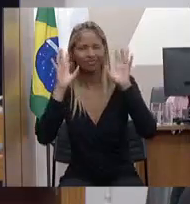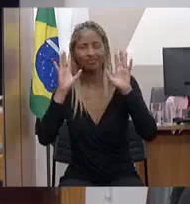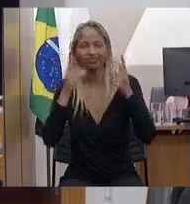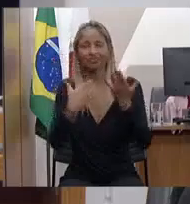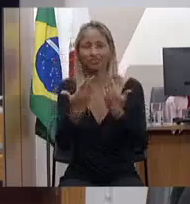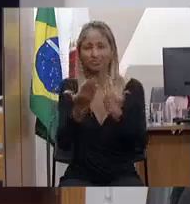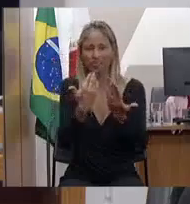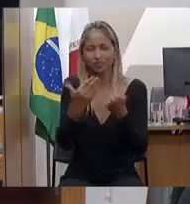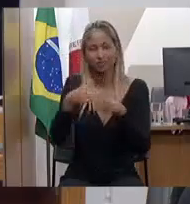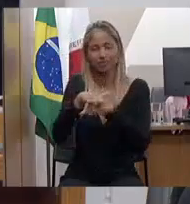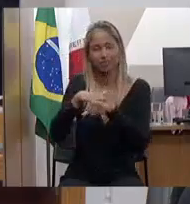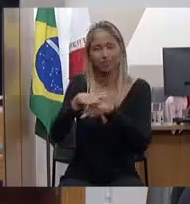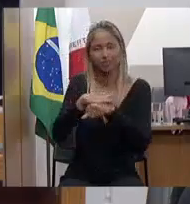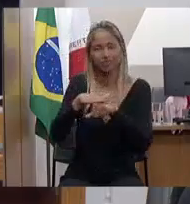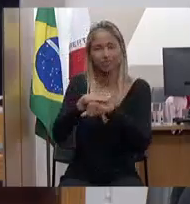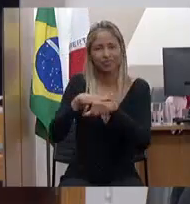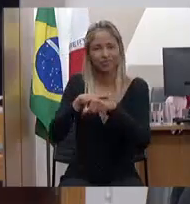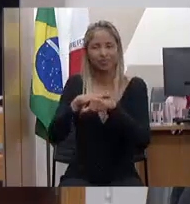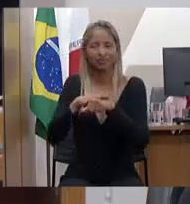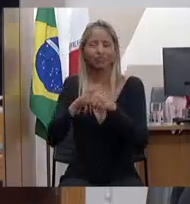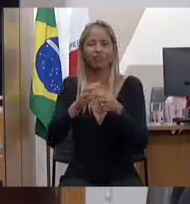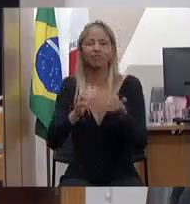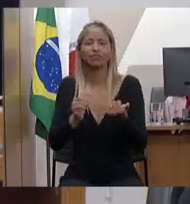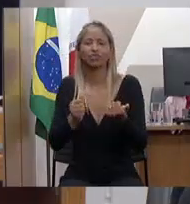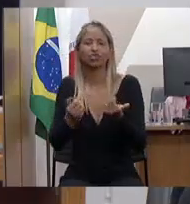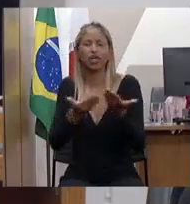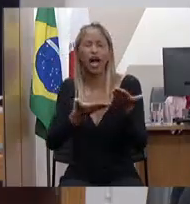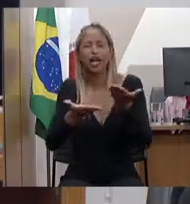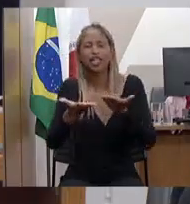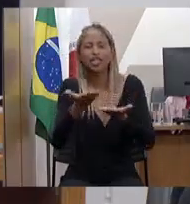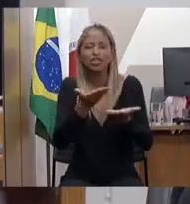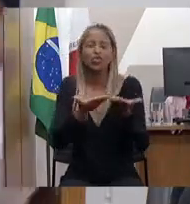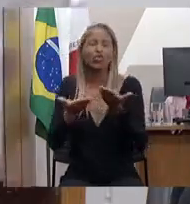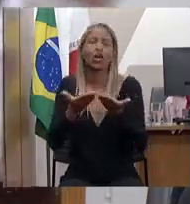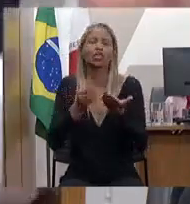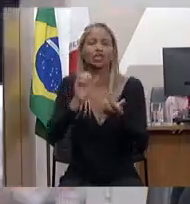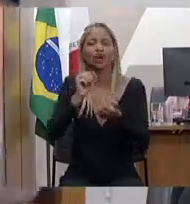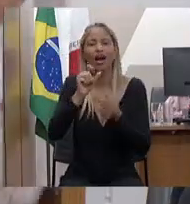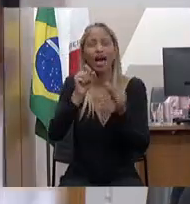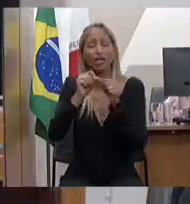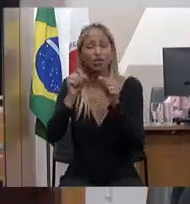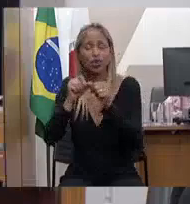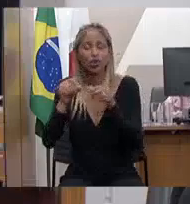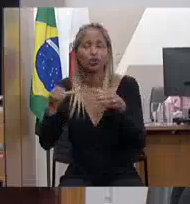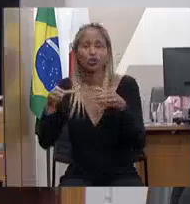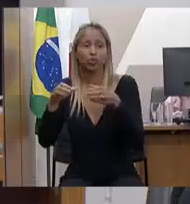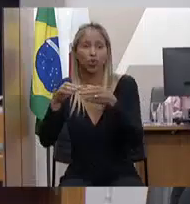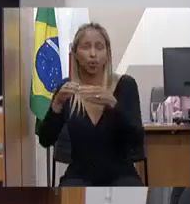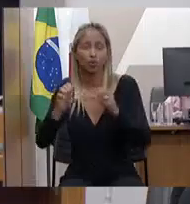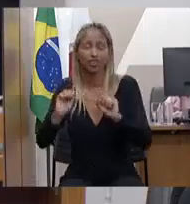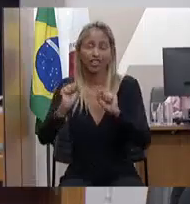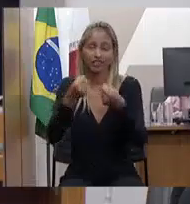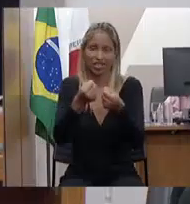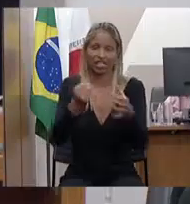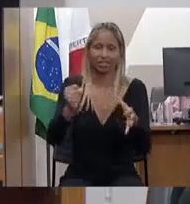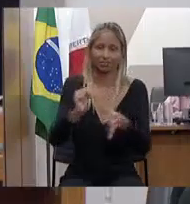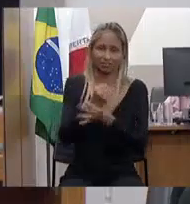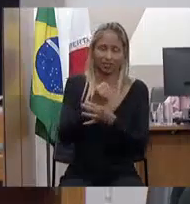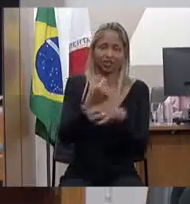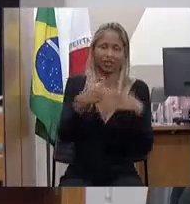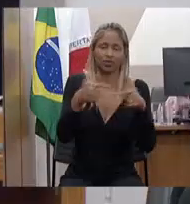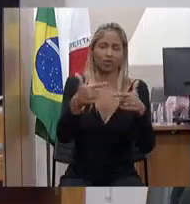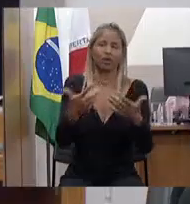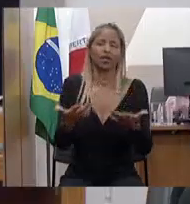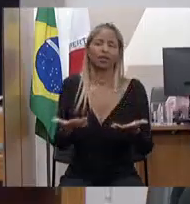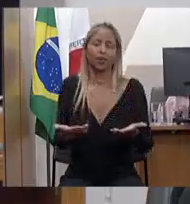discussão e de articulação eu diria de ações no campo ou em defesa da saúde do trabalhador